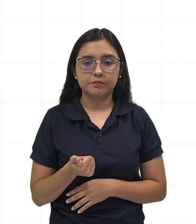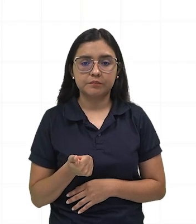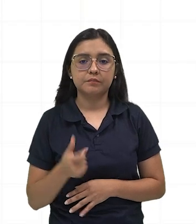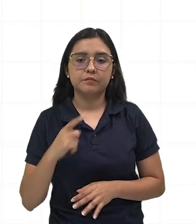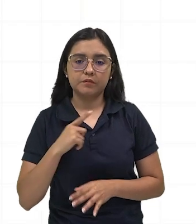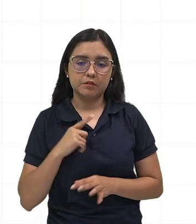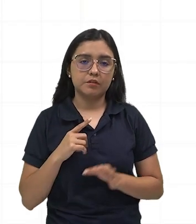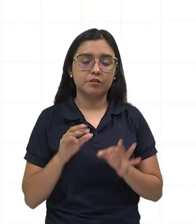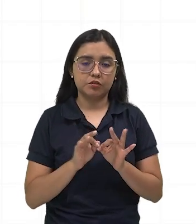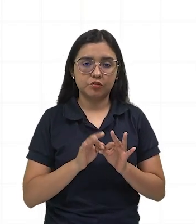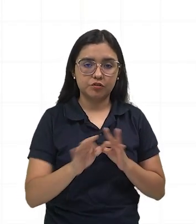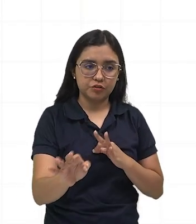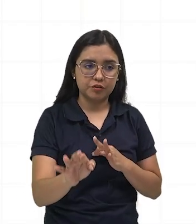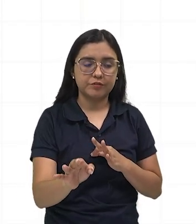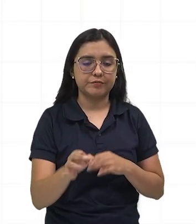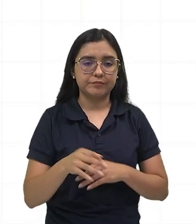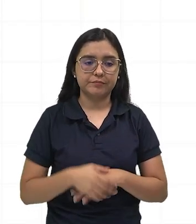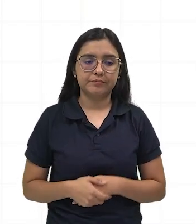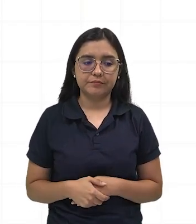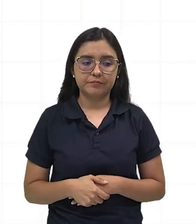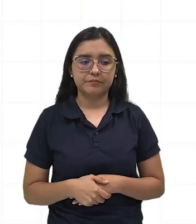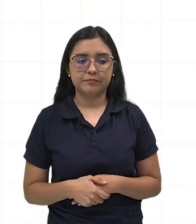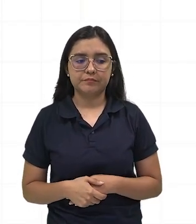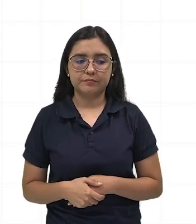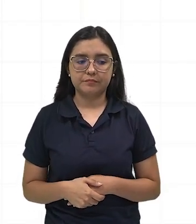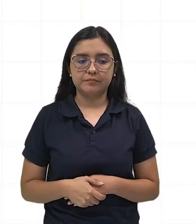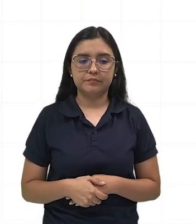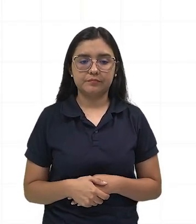velocidade e distância, certo?